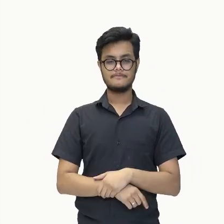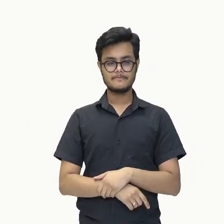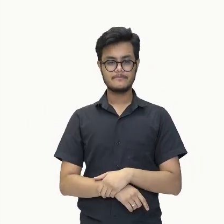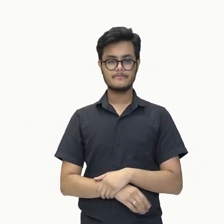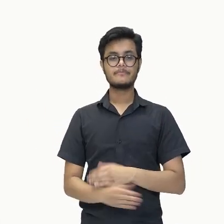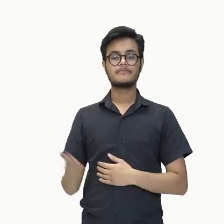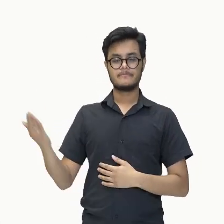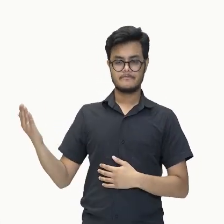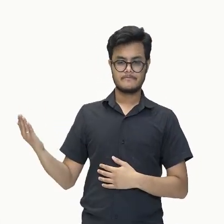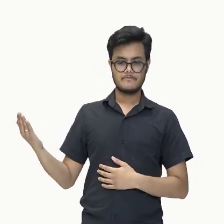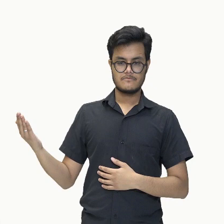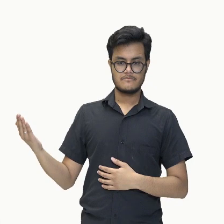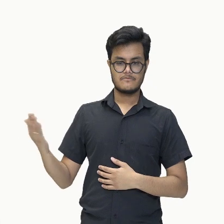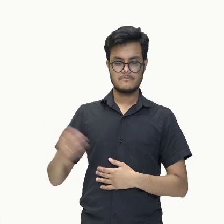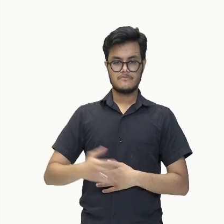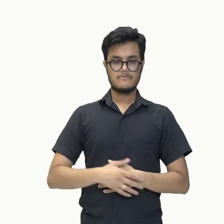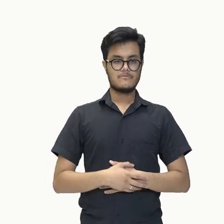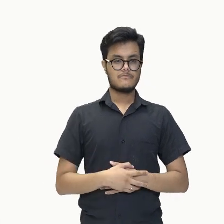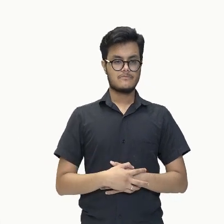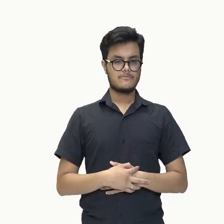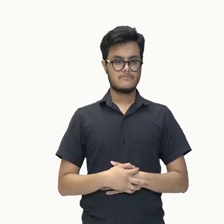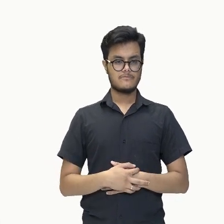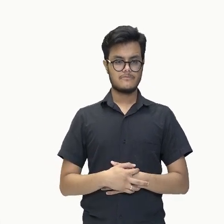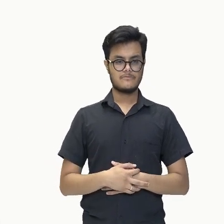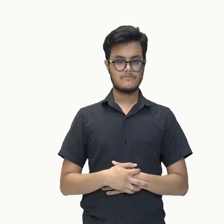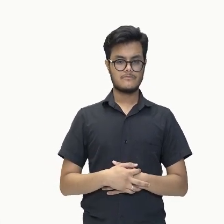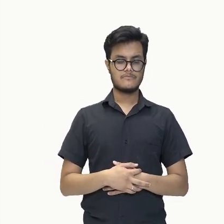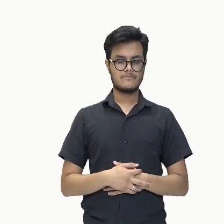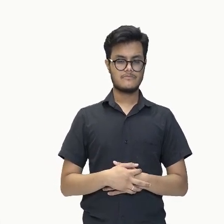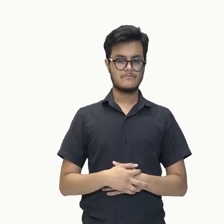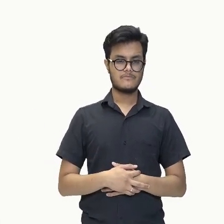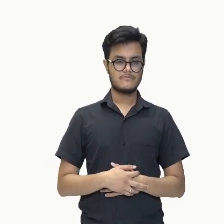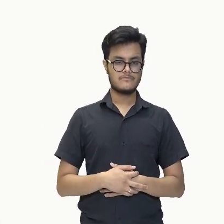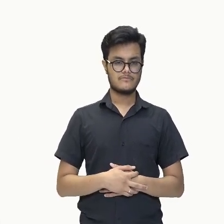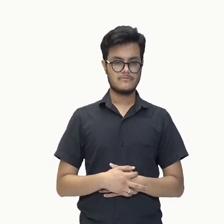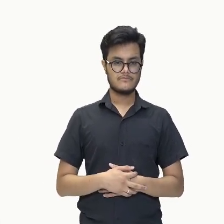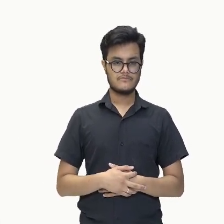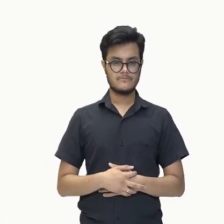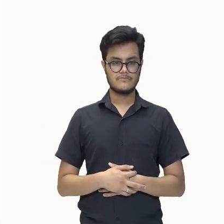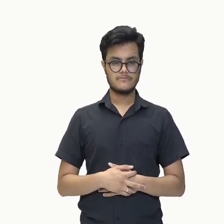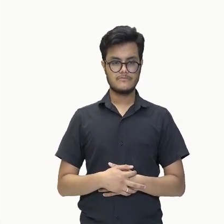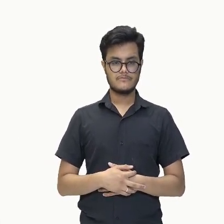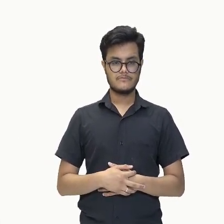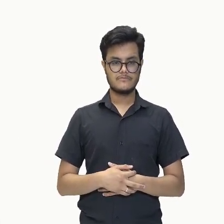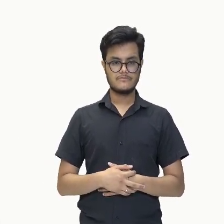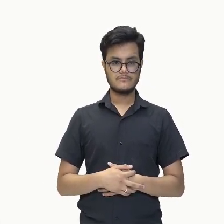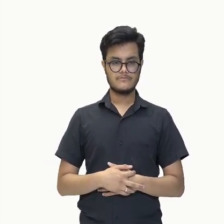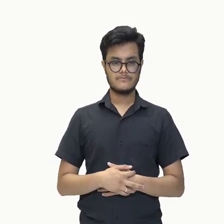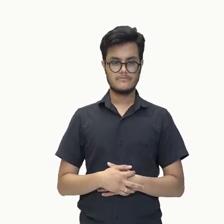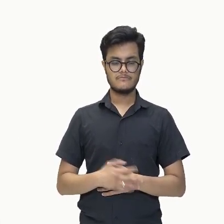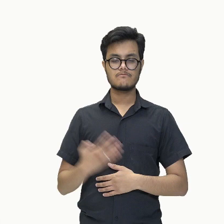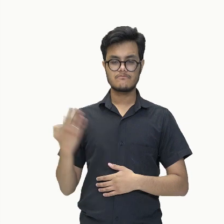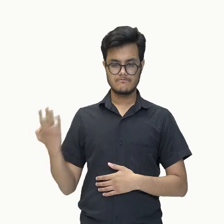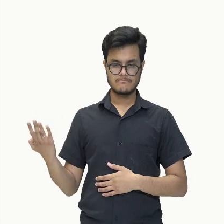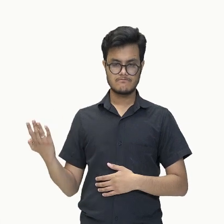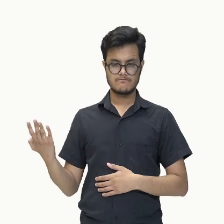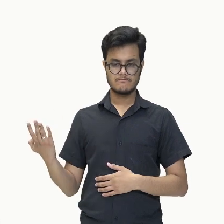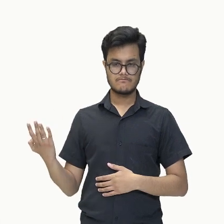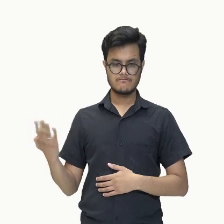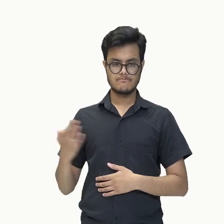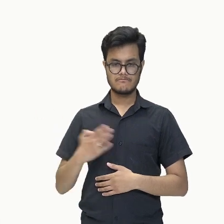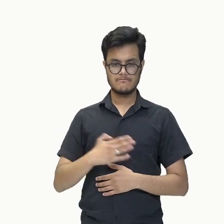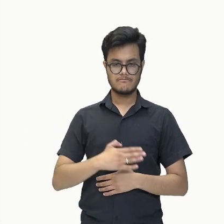A, né, R$36, B, 14, C, 10, D,